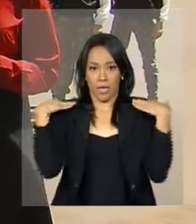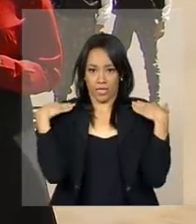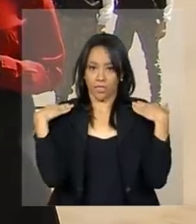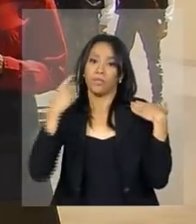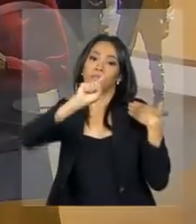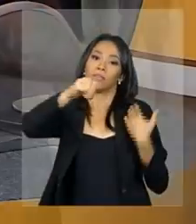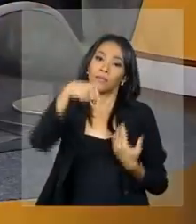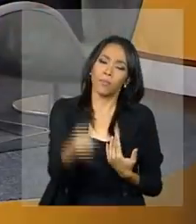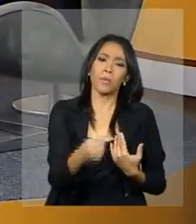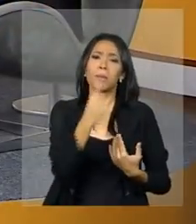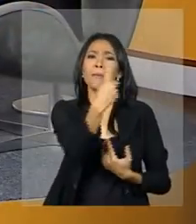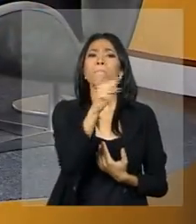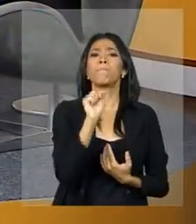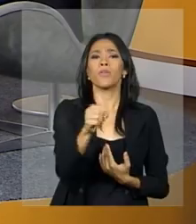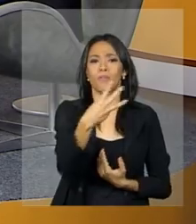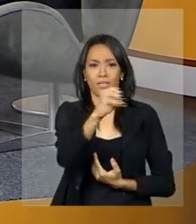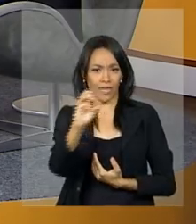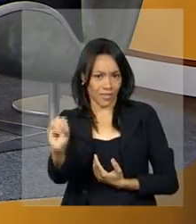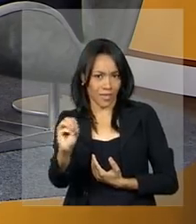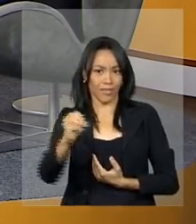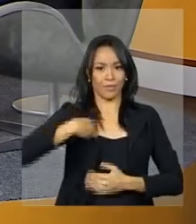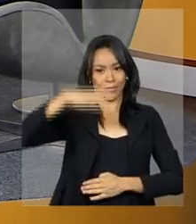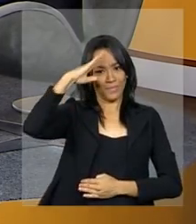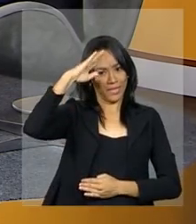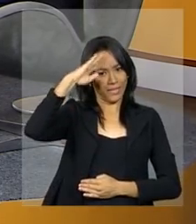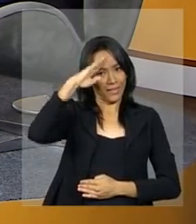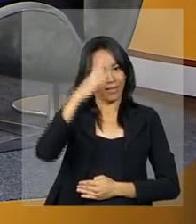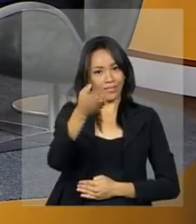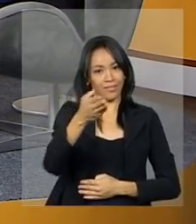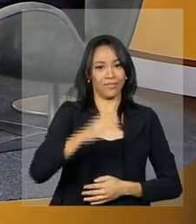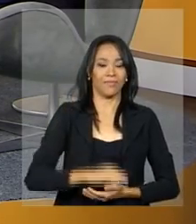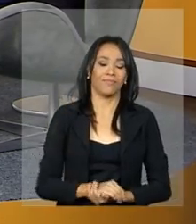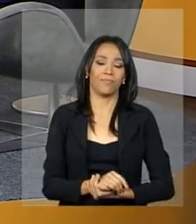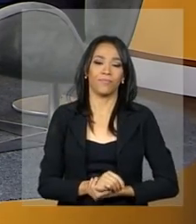contar com 1.300 militares do Exército.